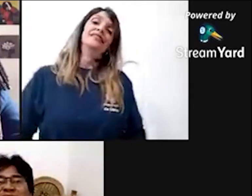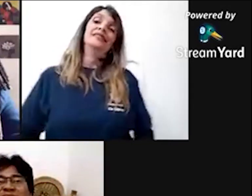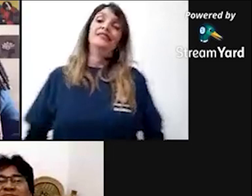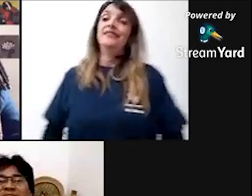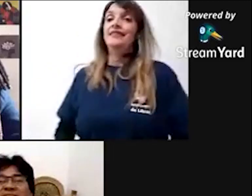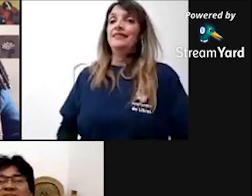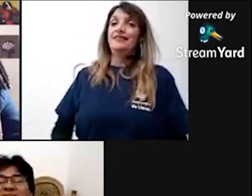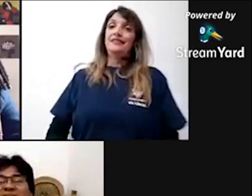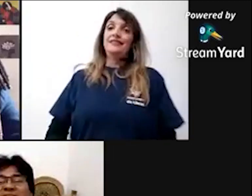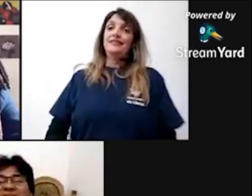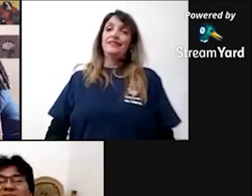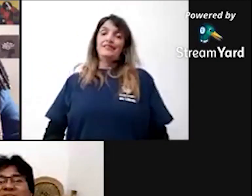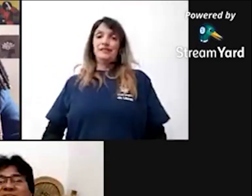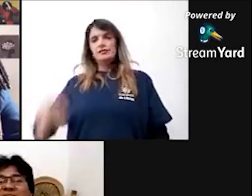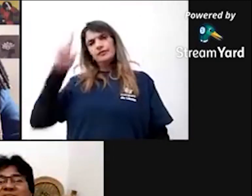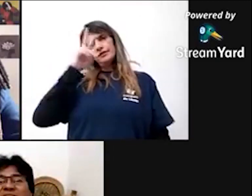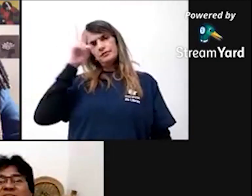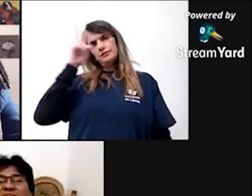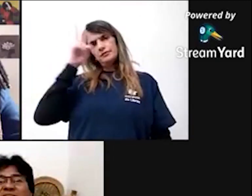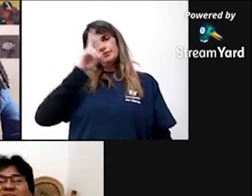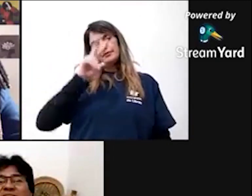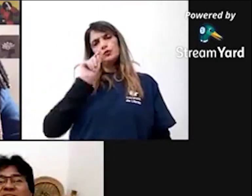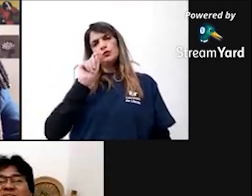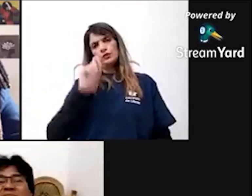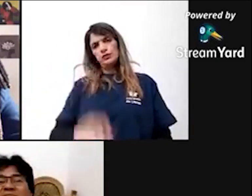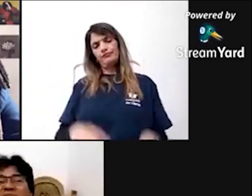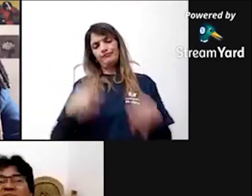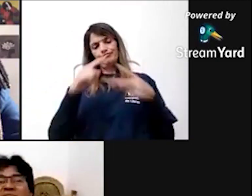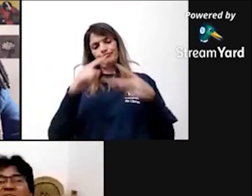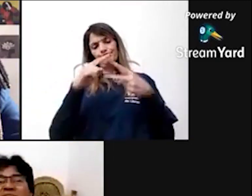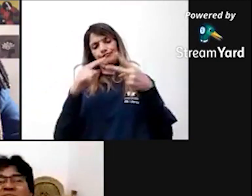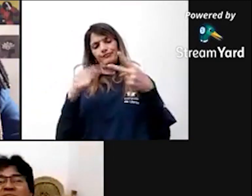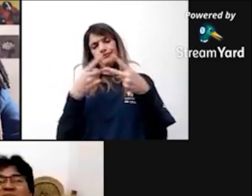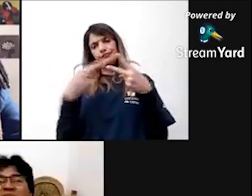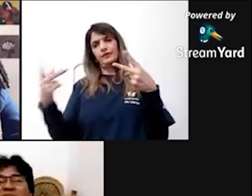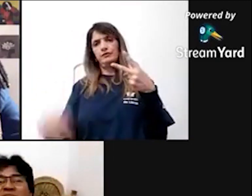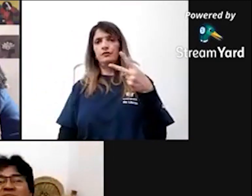eu queria lembrar para vocês duas coisas.